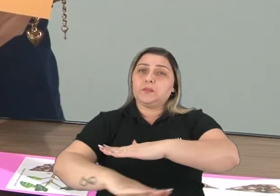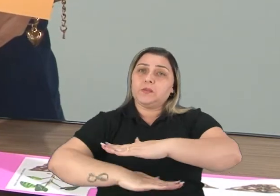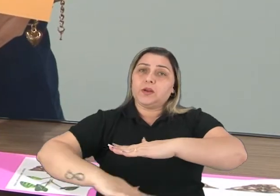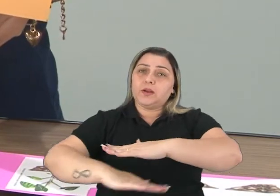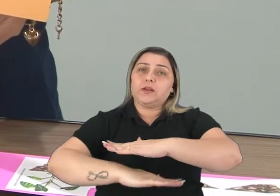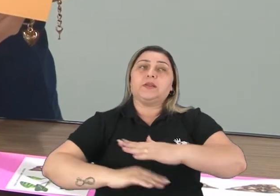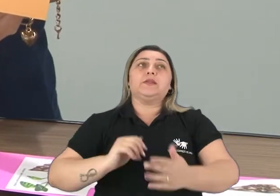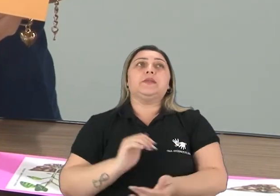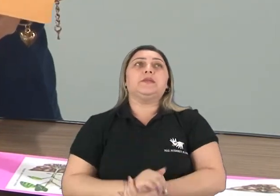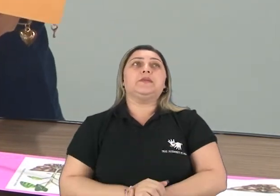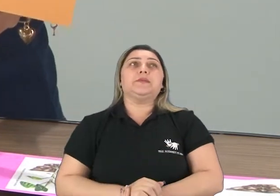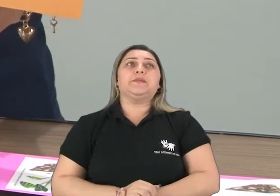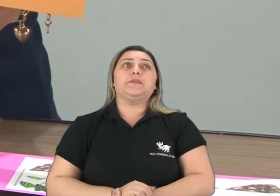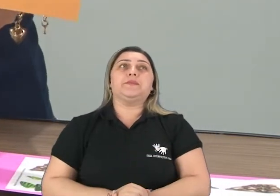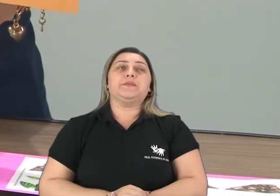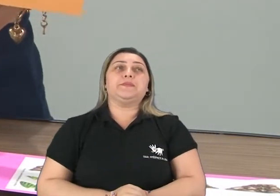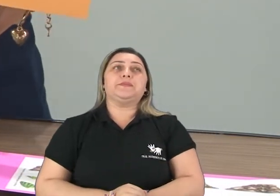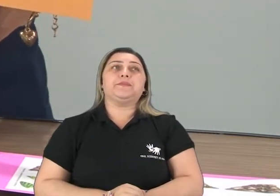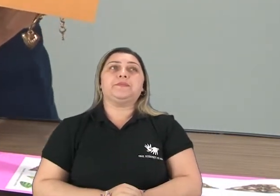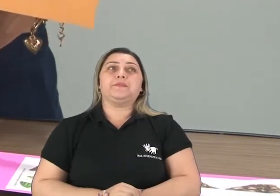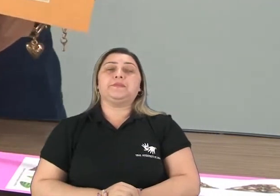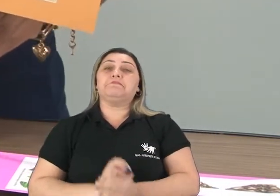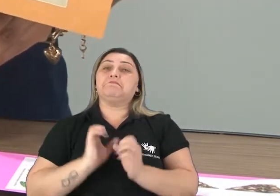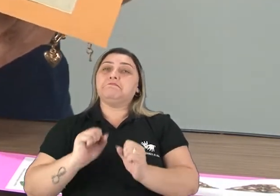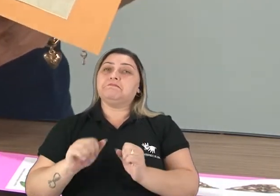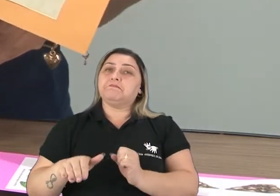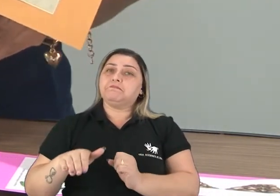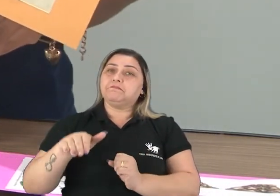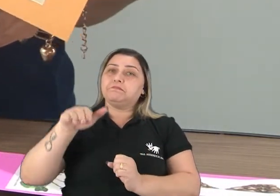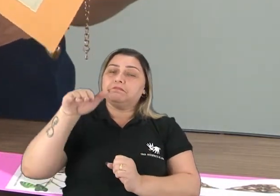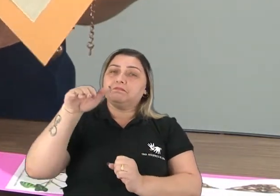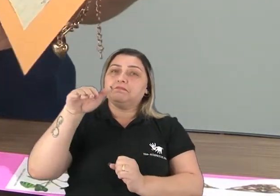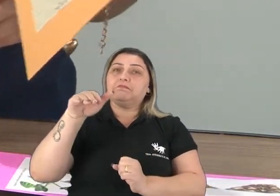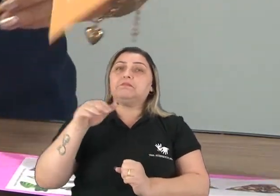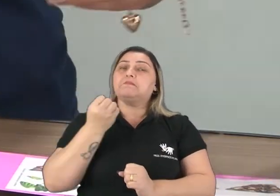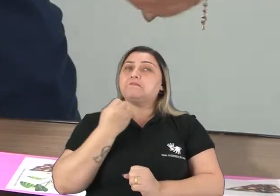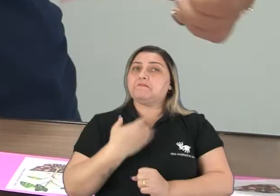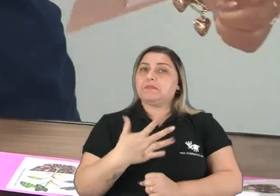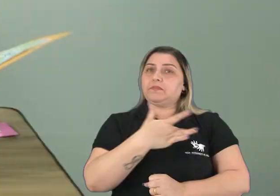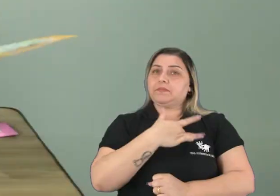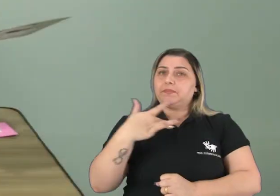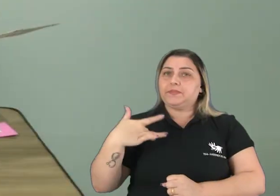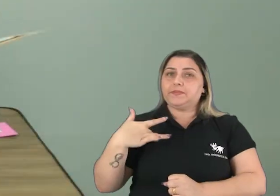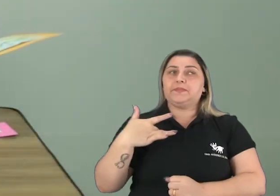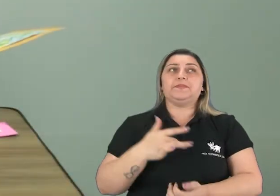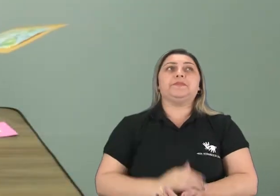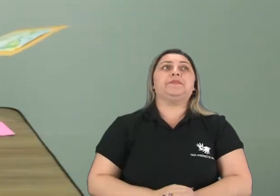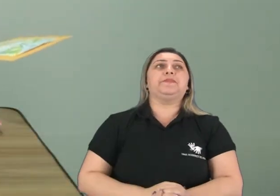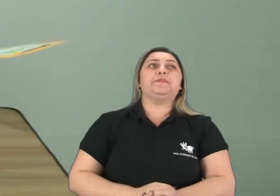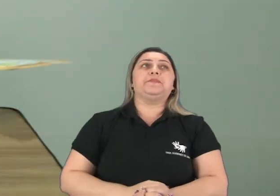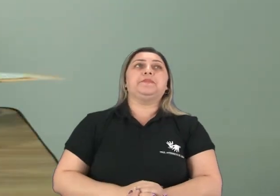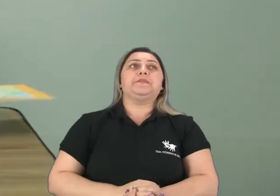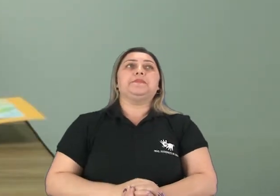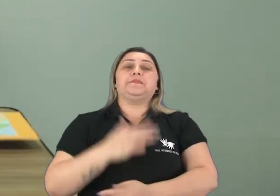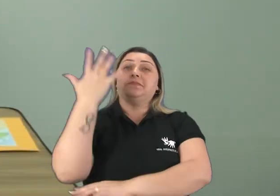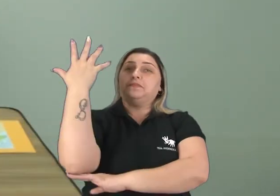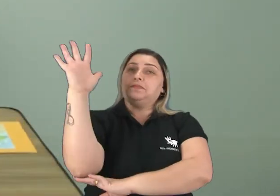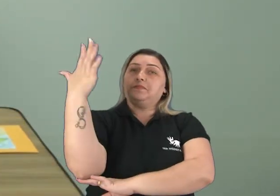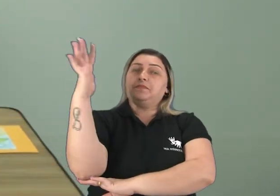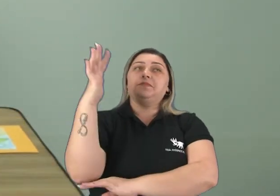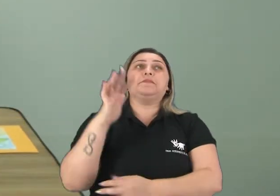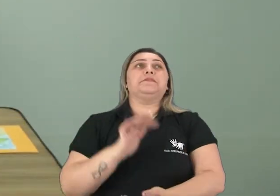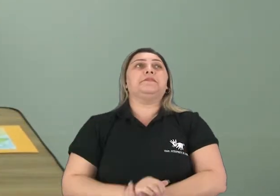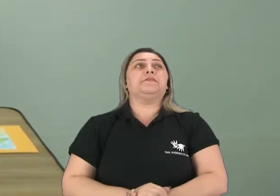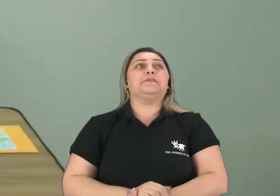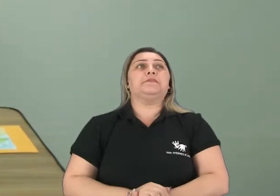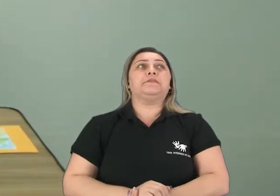é levado à planta e com isso ela pode crescer e ficar bem saudável. Toda planta,